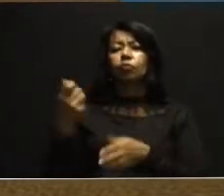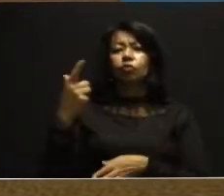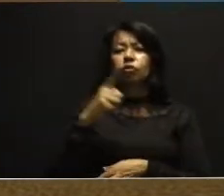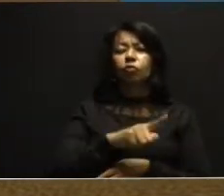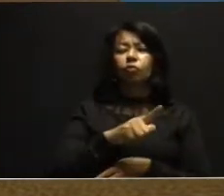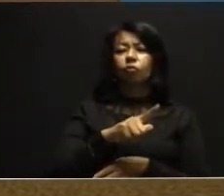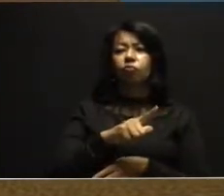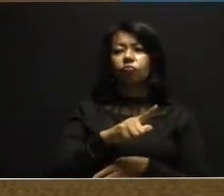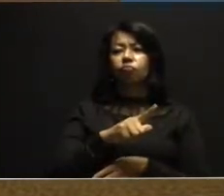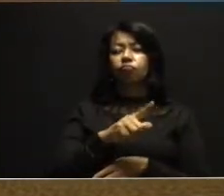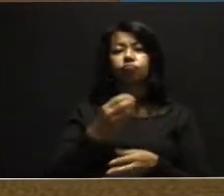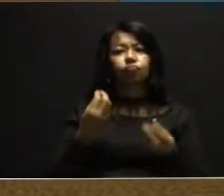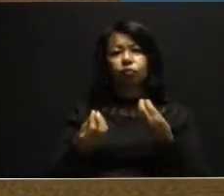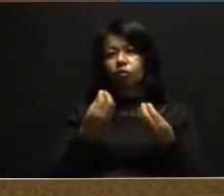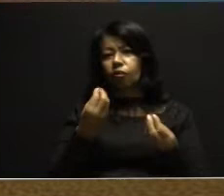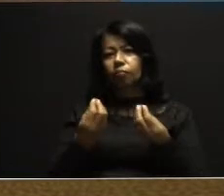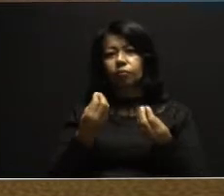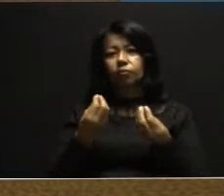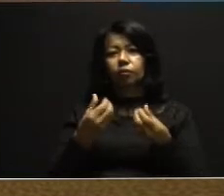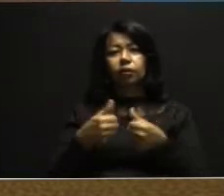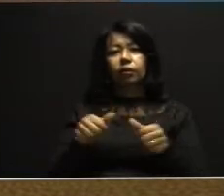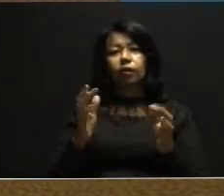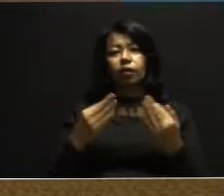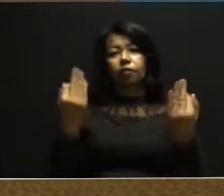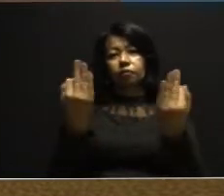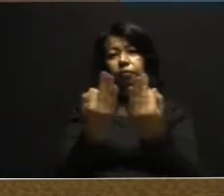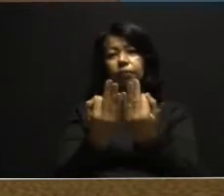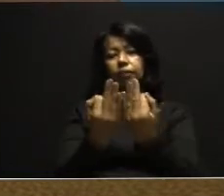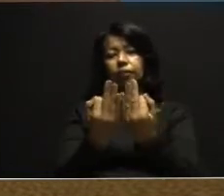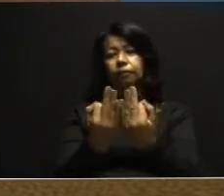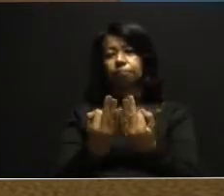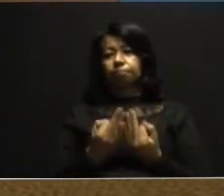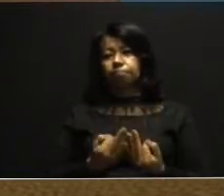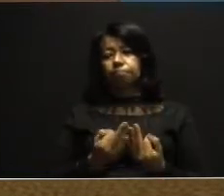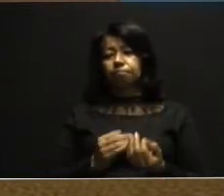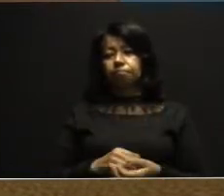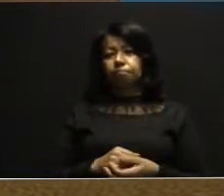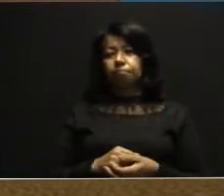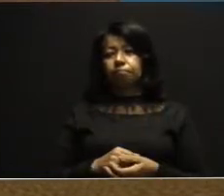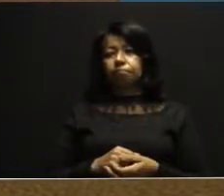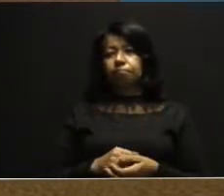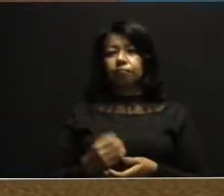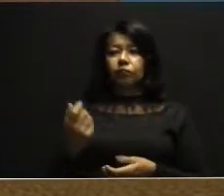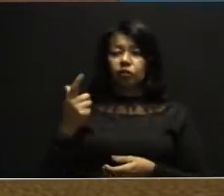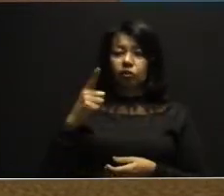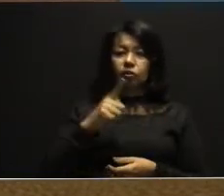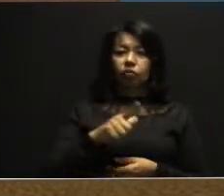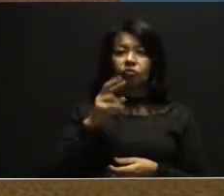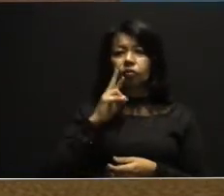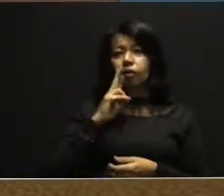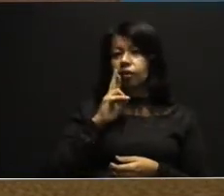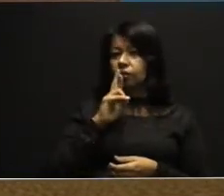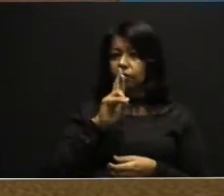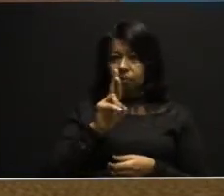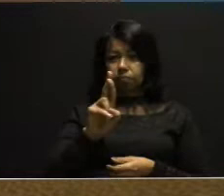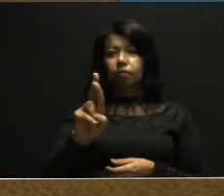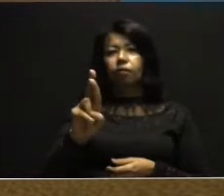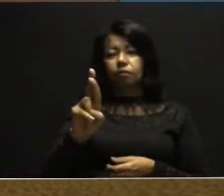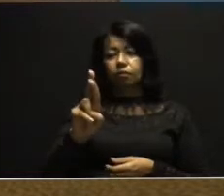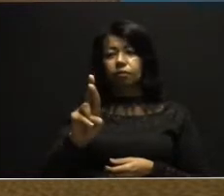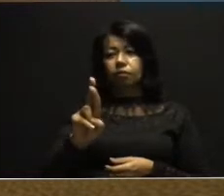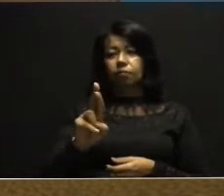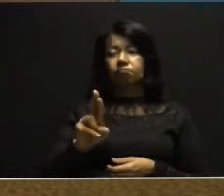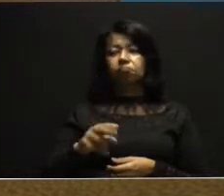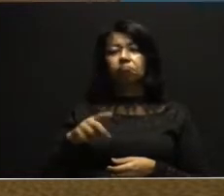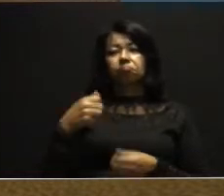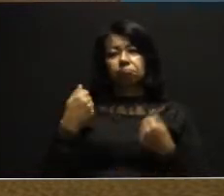esse barco à deriva? Mas, mais uma vez, a resposta precisa